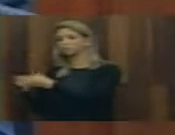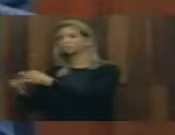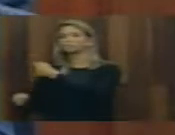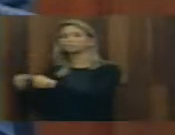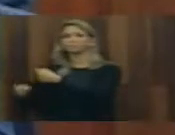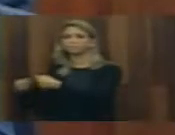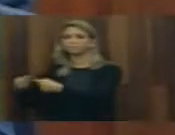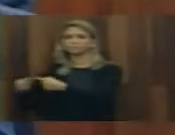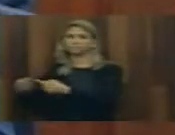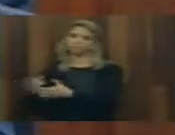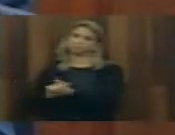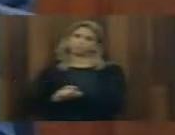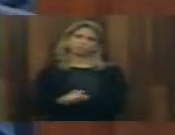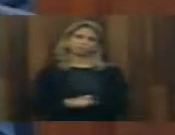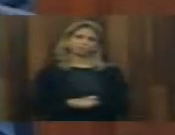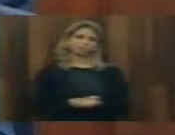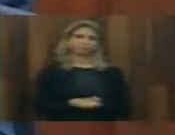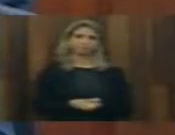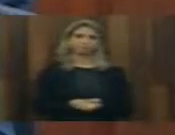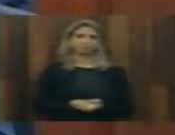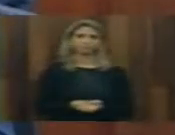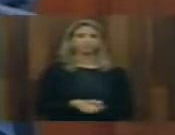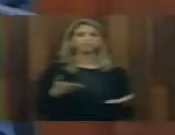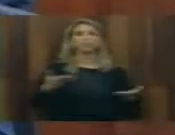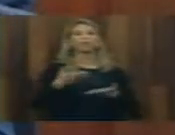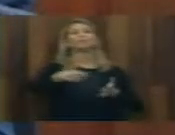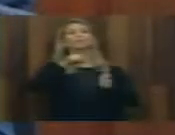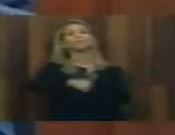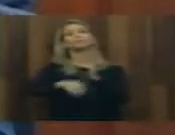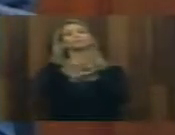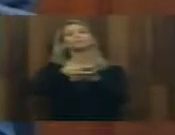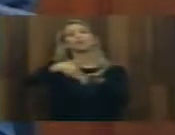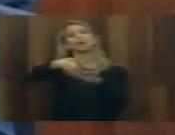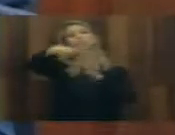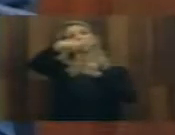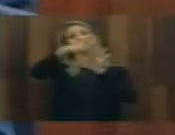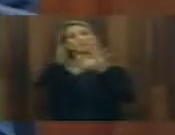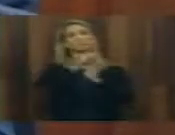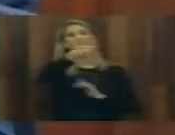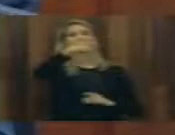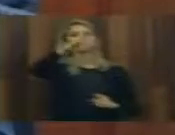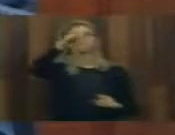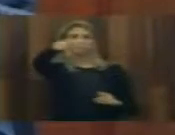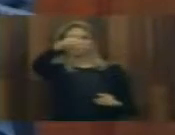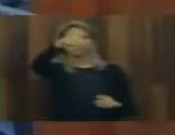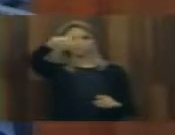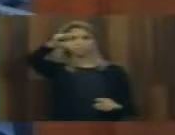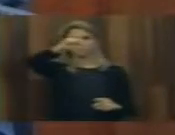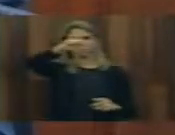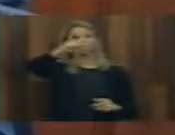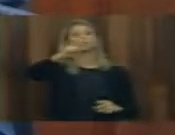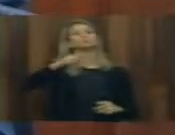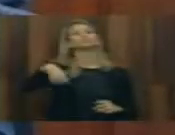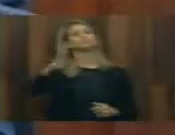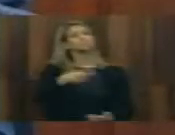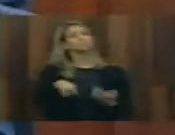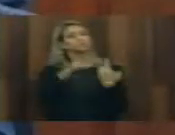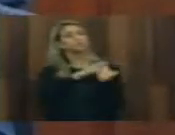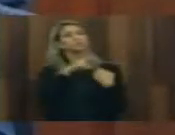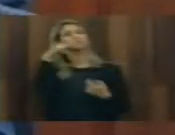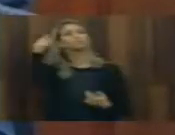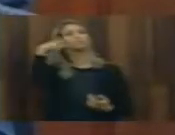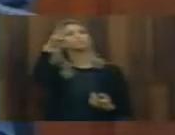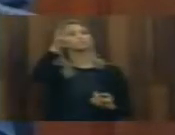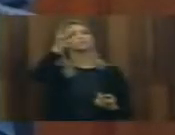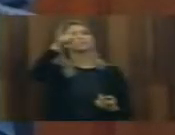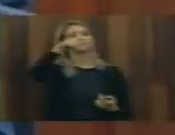60/19, promovente Adriano Guilherme de Teves Moreno. Veto total oposto ao projeto de lei 159/18, de autoria do vereador Vanderlei